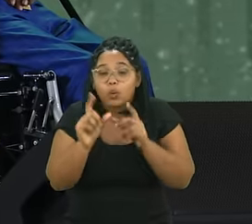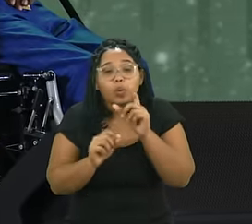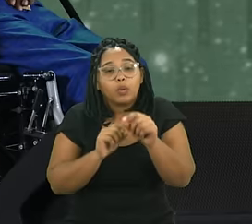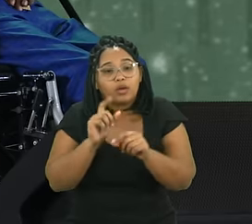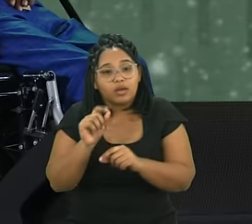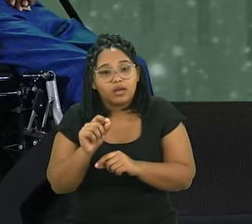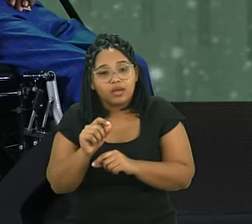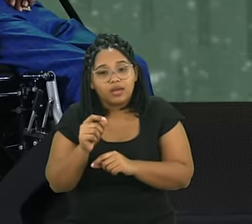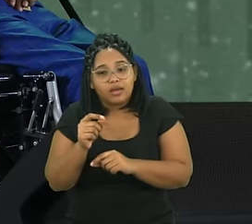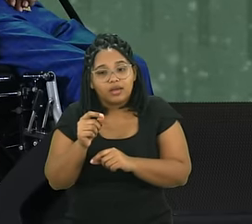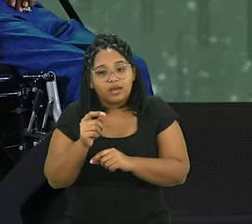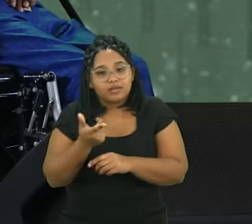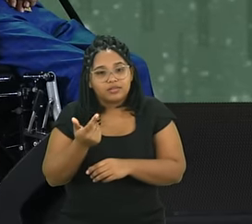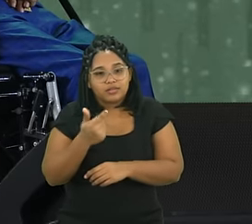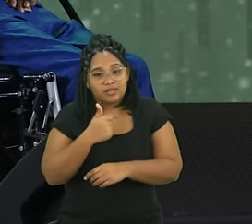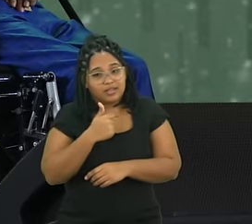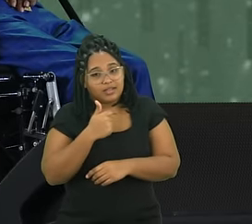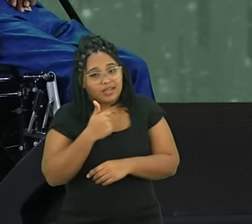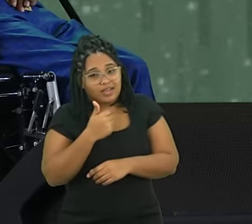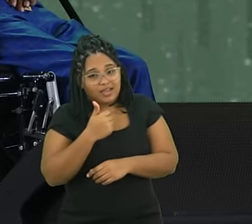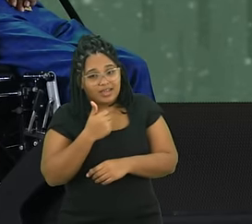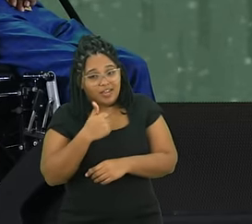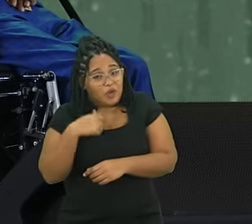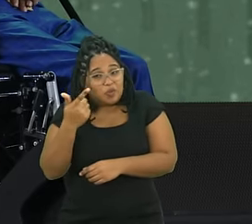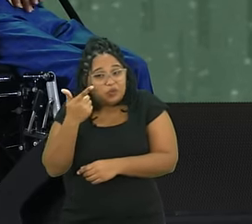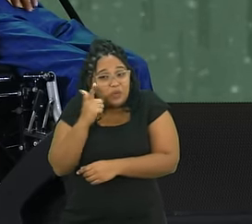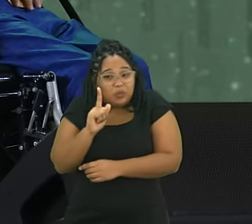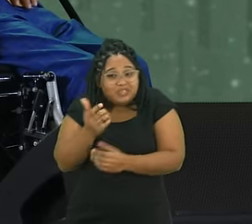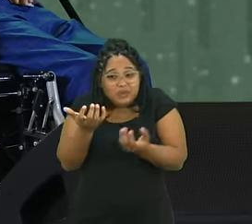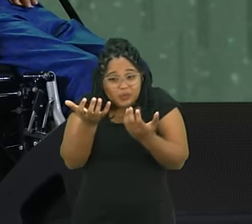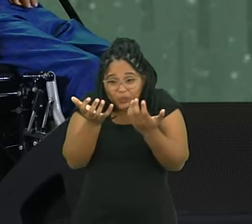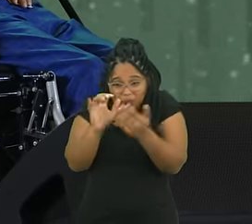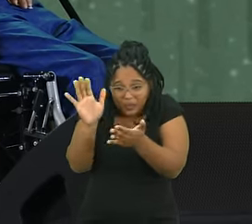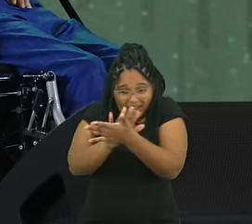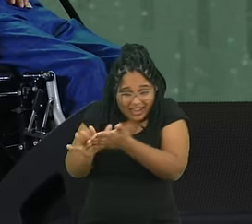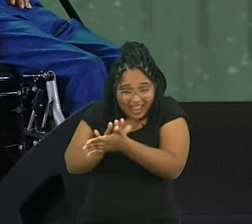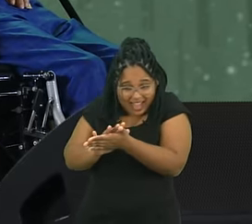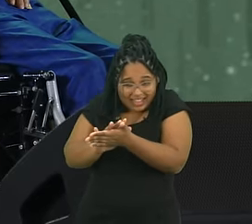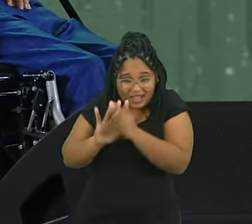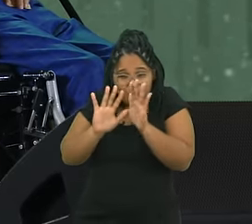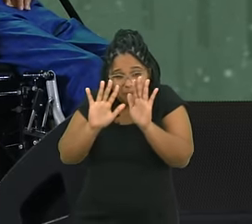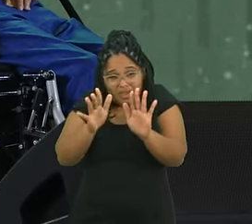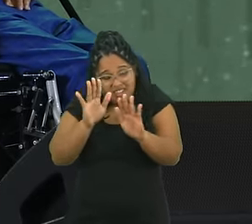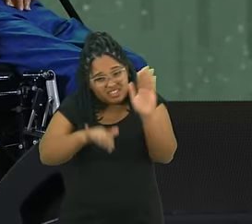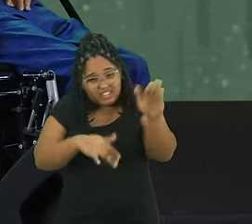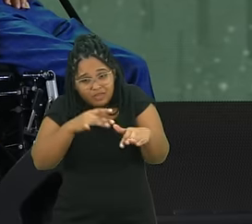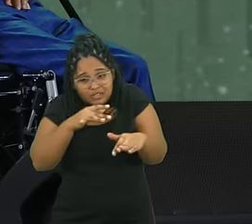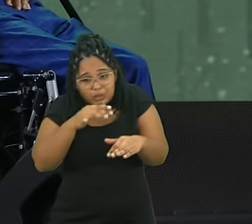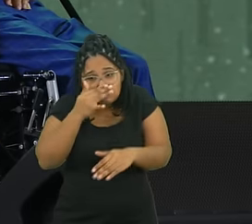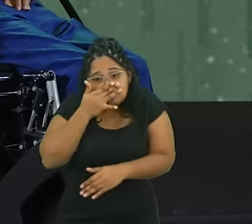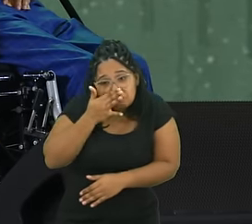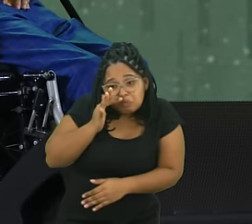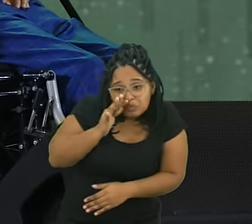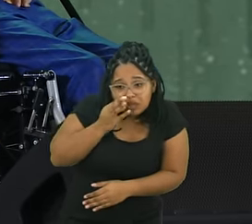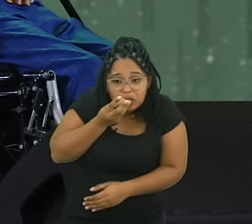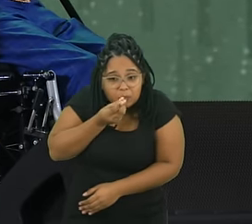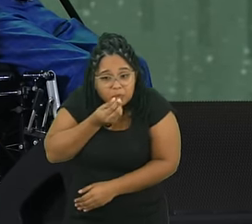claro que eu quero que eu não tenha nenhuma sequela, mas talvez me tire o paladar, ou o cheiro, ou o